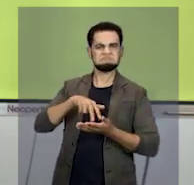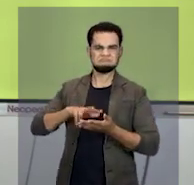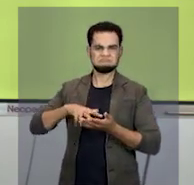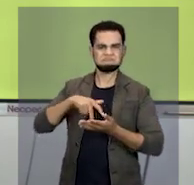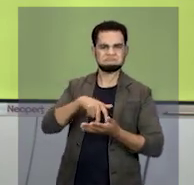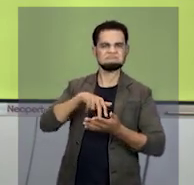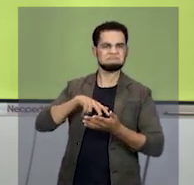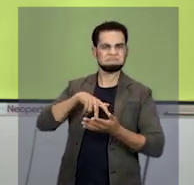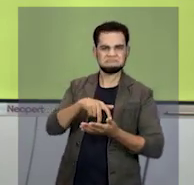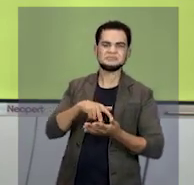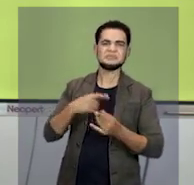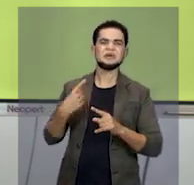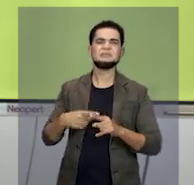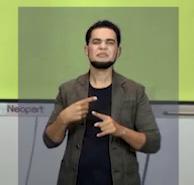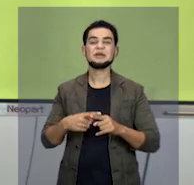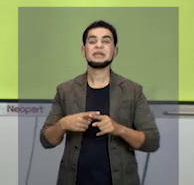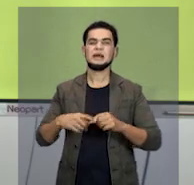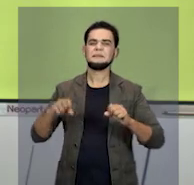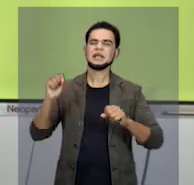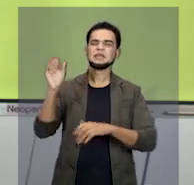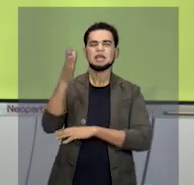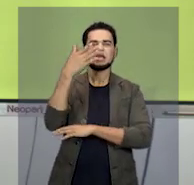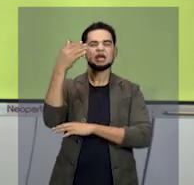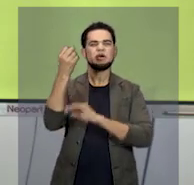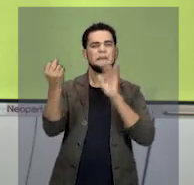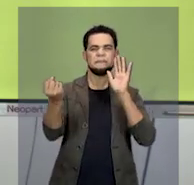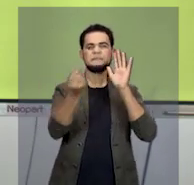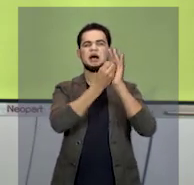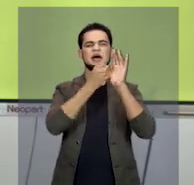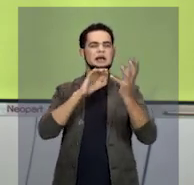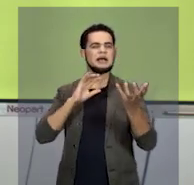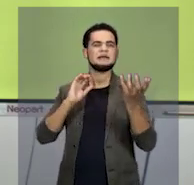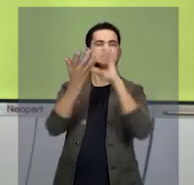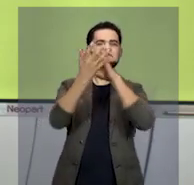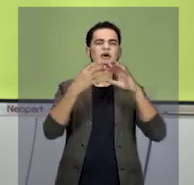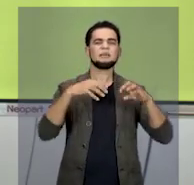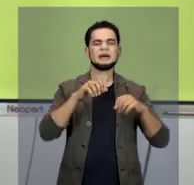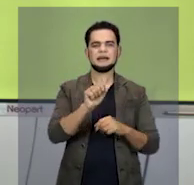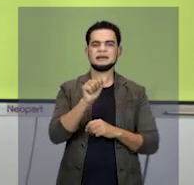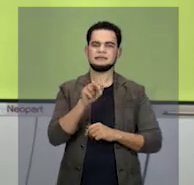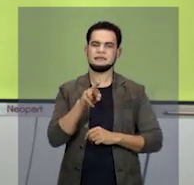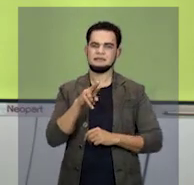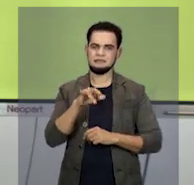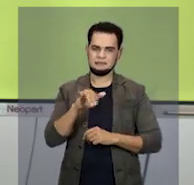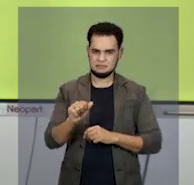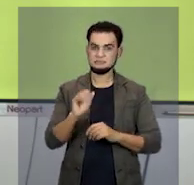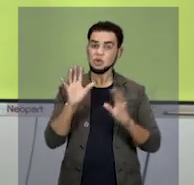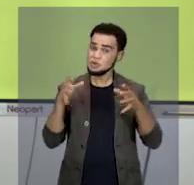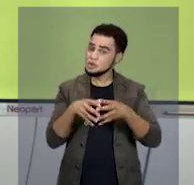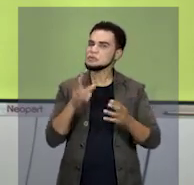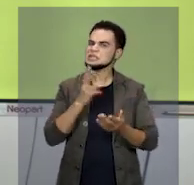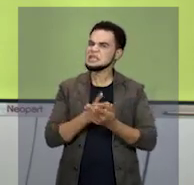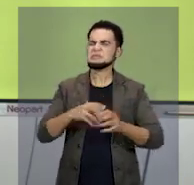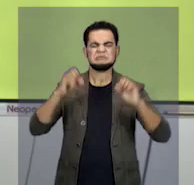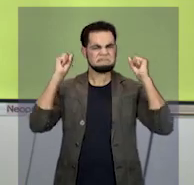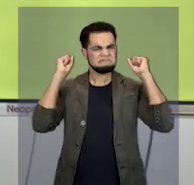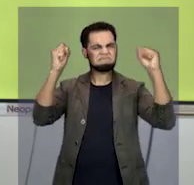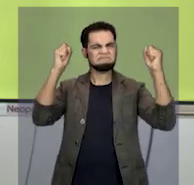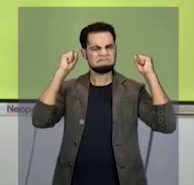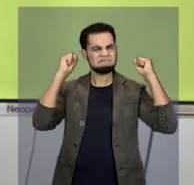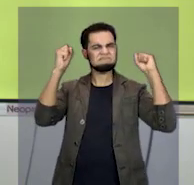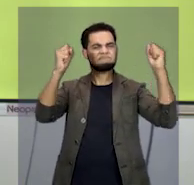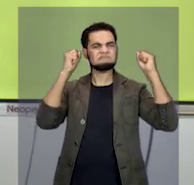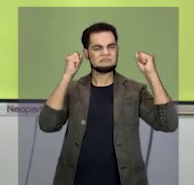bandeira como se levanta sempre a reforma agrária. É uma luta aí constante desses trabalhadores, dessas ligas, justamente com essa